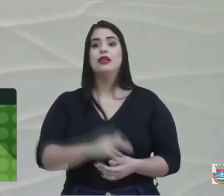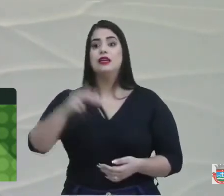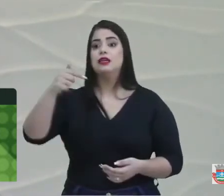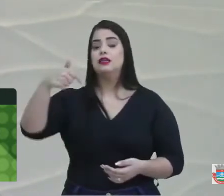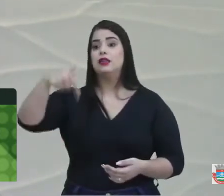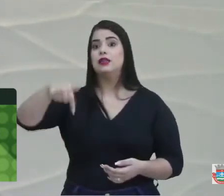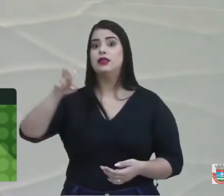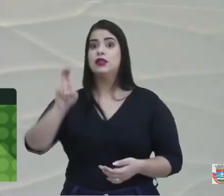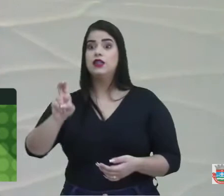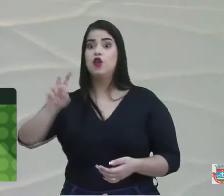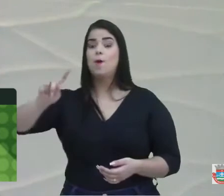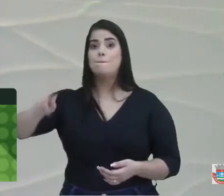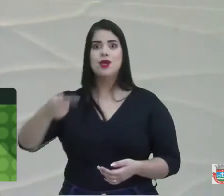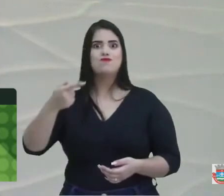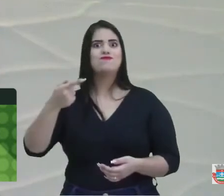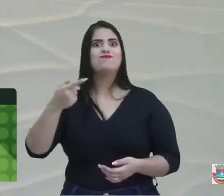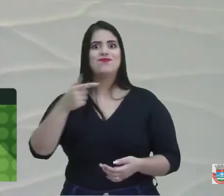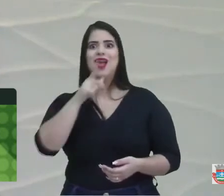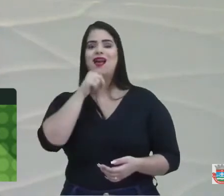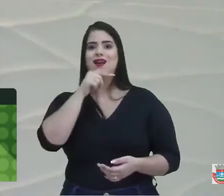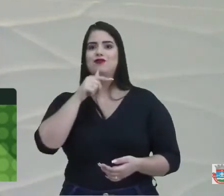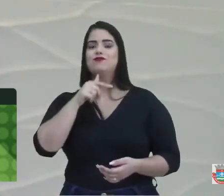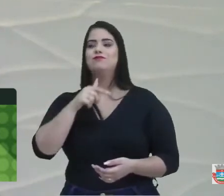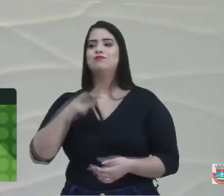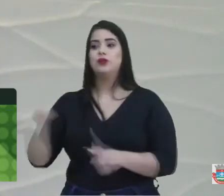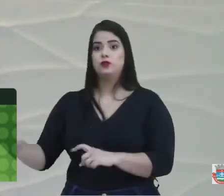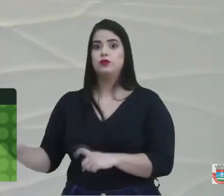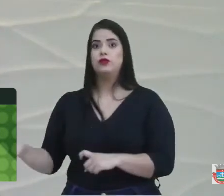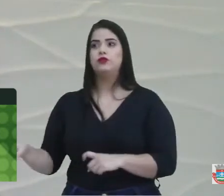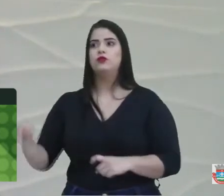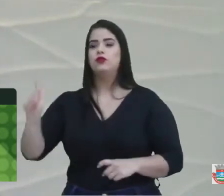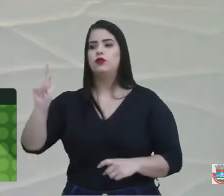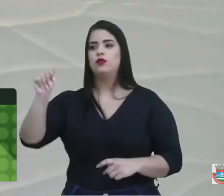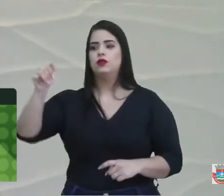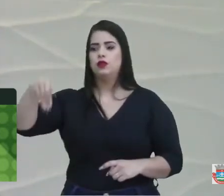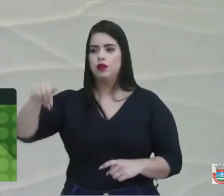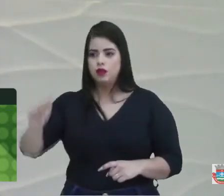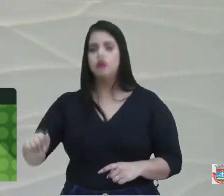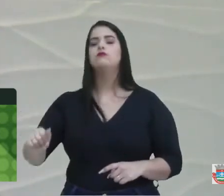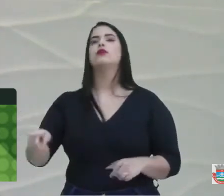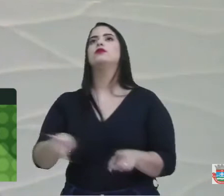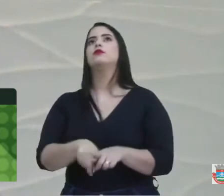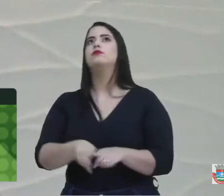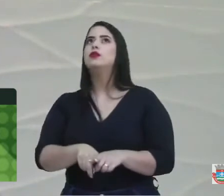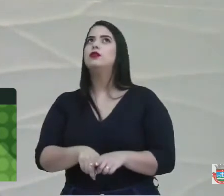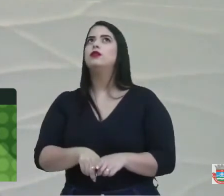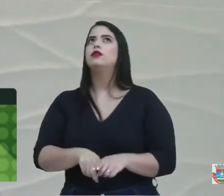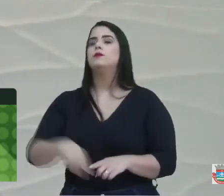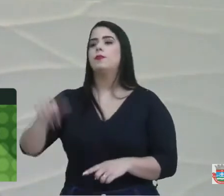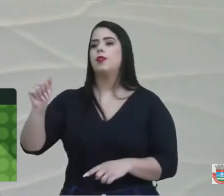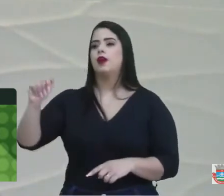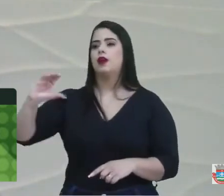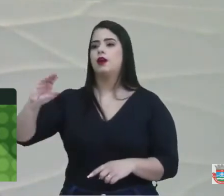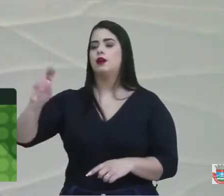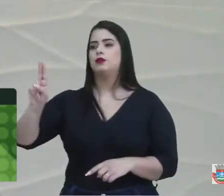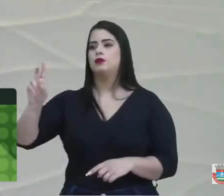mil litros, só para a comunidade do Gama, e para Açude Novo são 3 dias, se não me engano, 15 mil litros, ou seja, quase